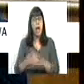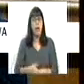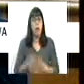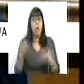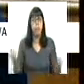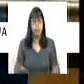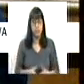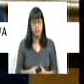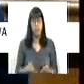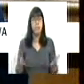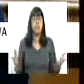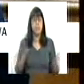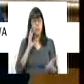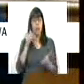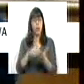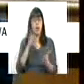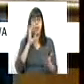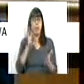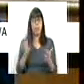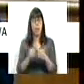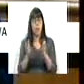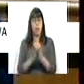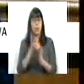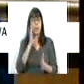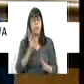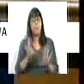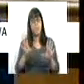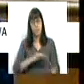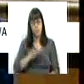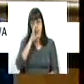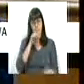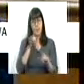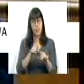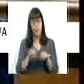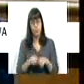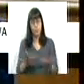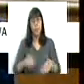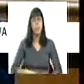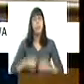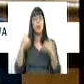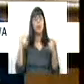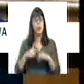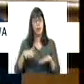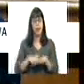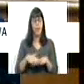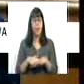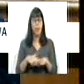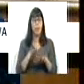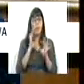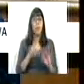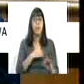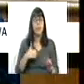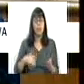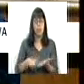acesso. Aliás, o resultado está à vista de toda a gente. Mas, Sr. Ministro, a propósito da expansão e a melhoria da rede de